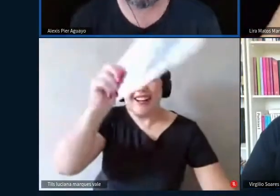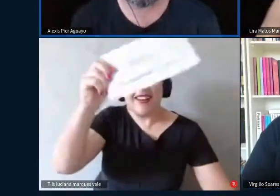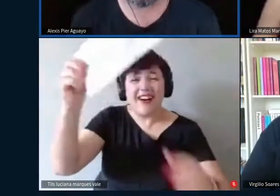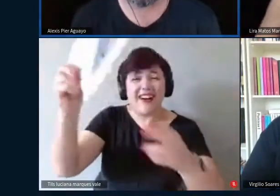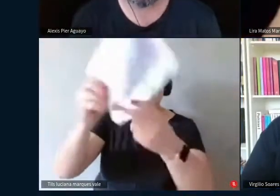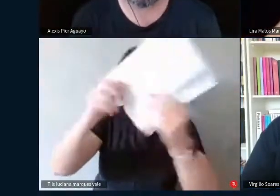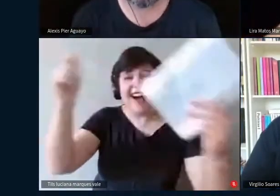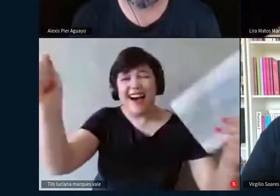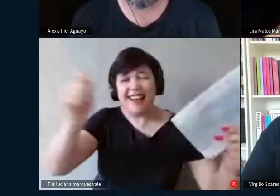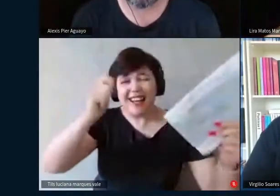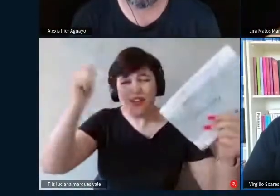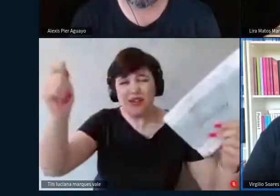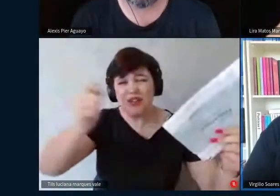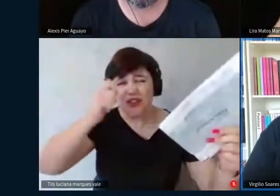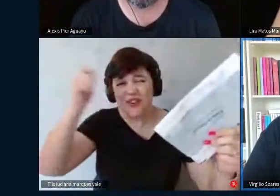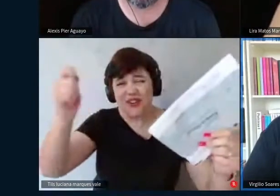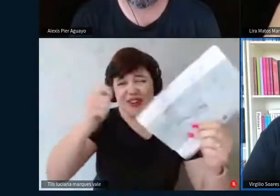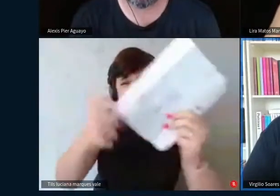querido.